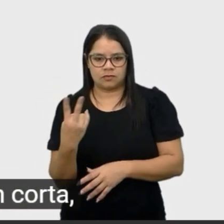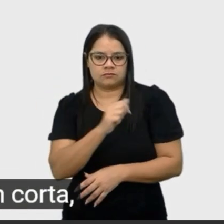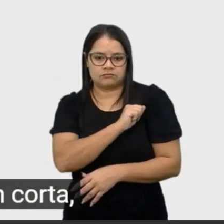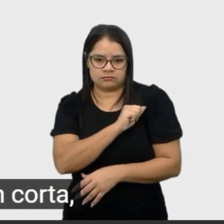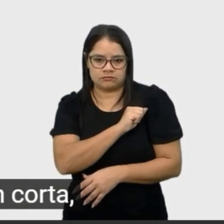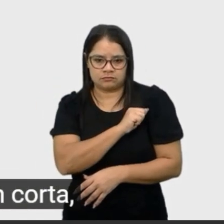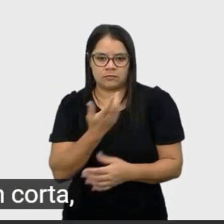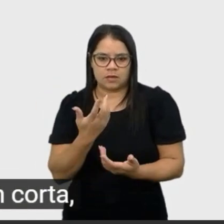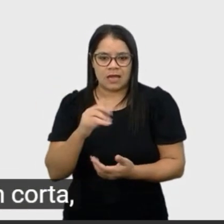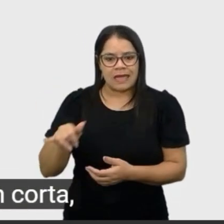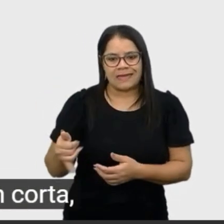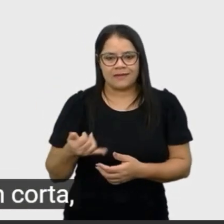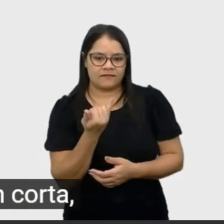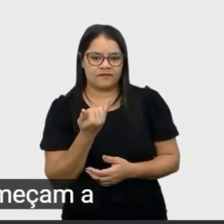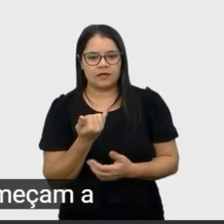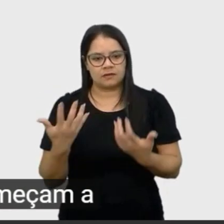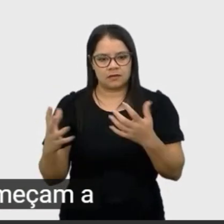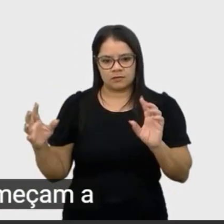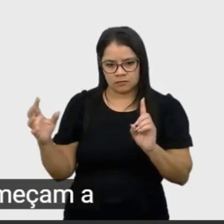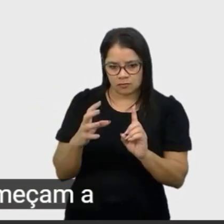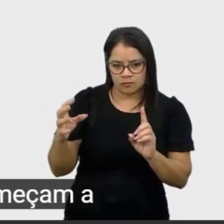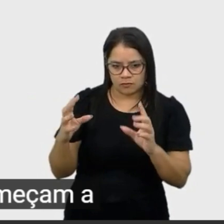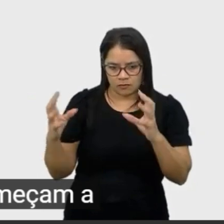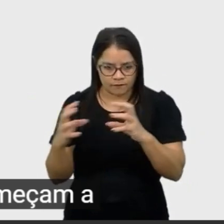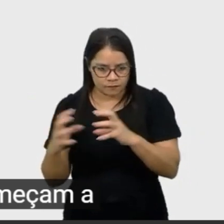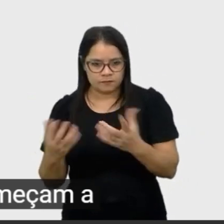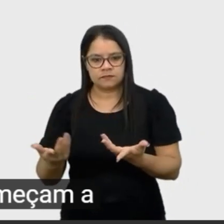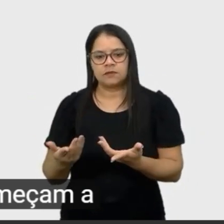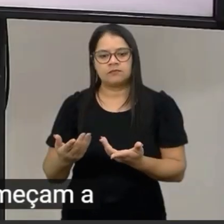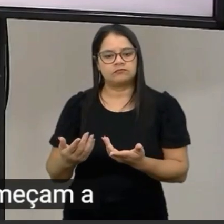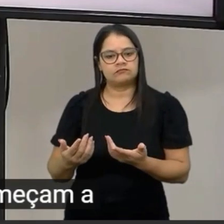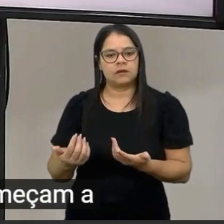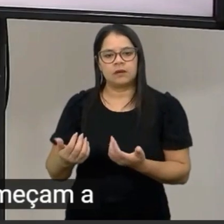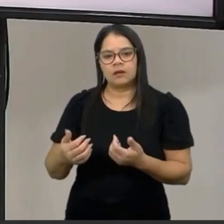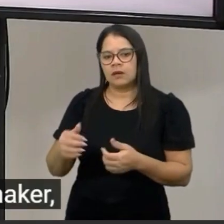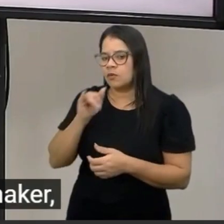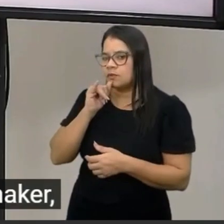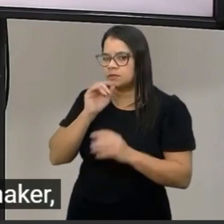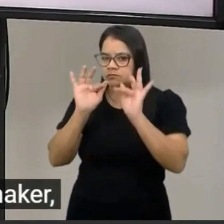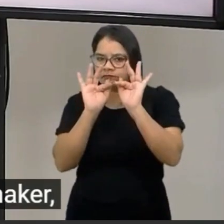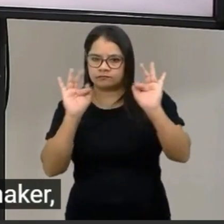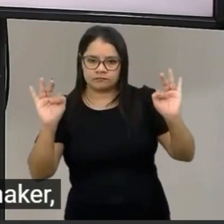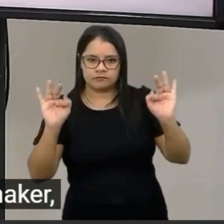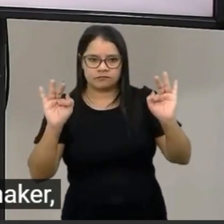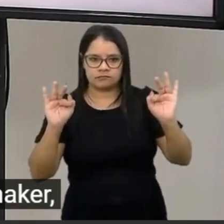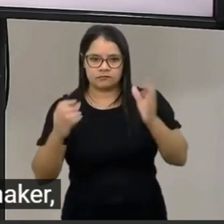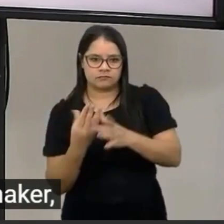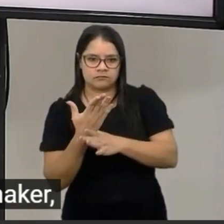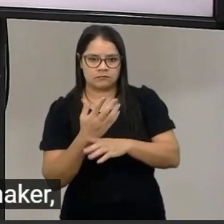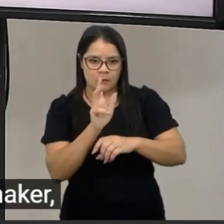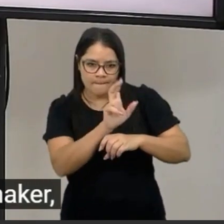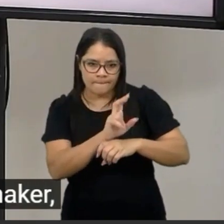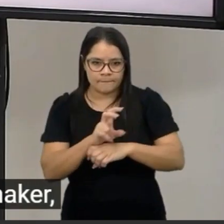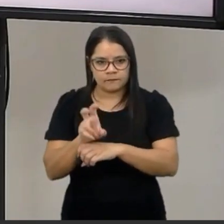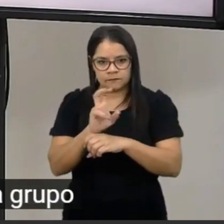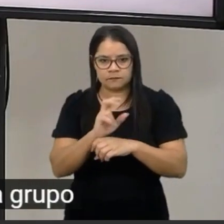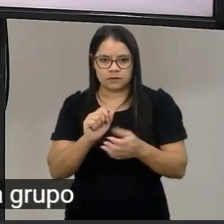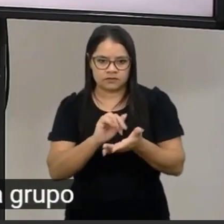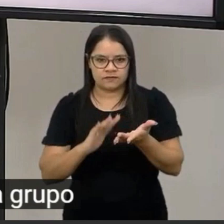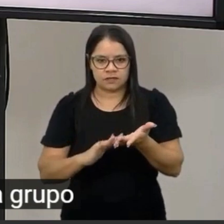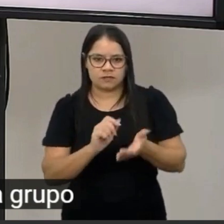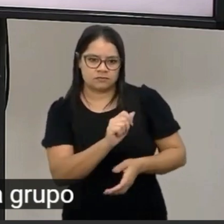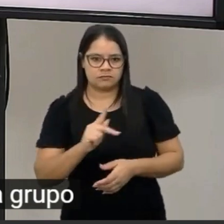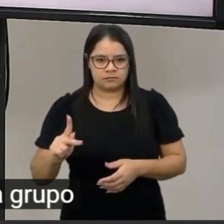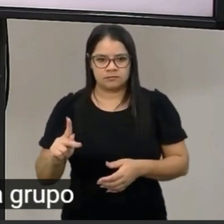isso evita confusão, e defina funções. Um corta, outro monta e ambos testam. Aqui é já quando eles começam aí a montar o seu protótipo, tá? Que vai ser uma atividade maker.